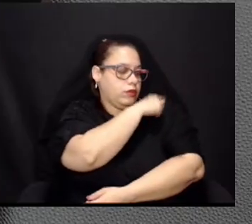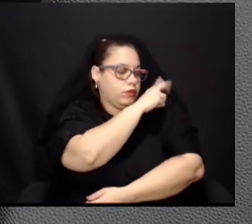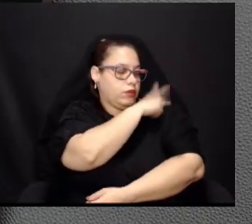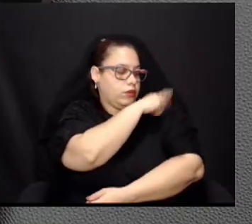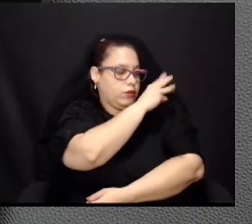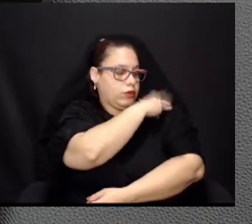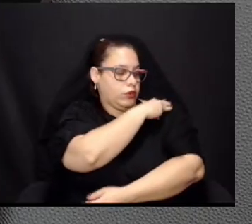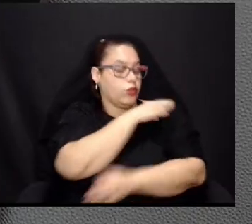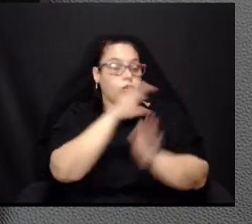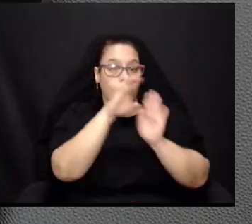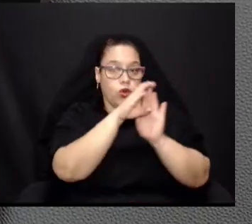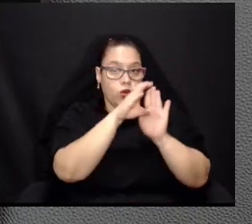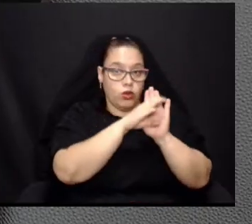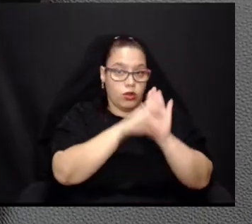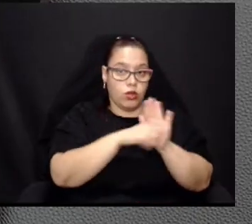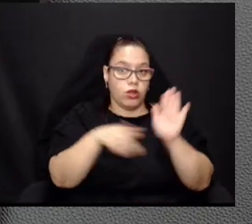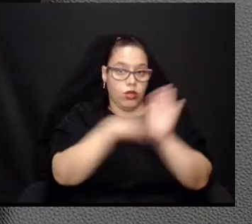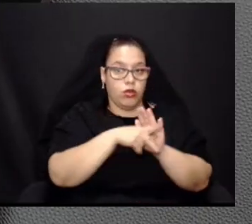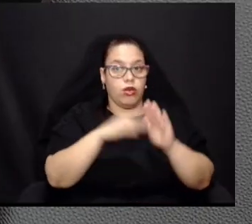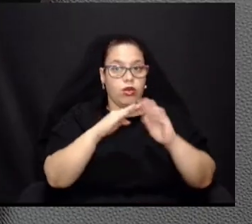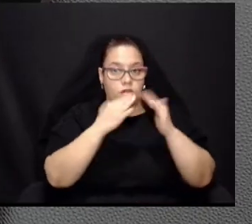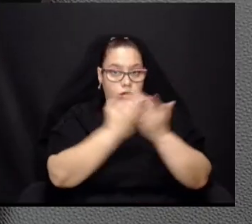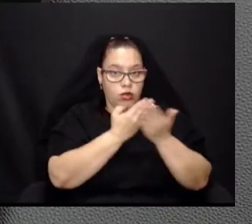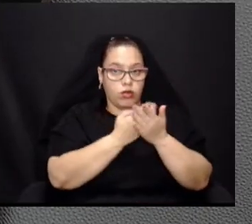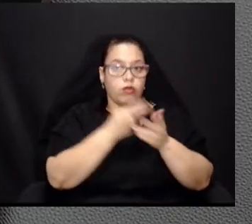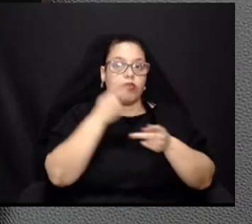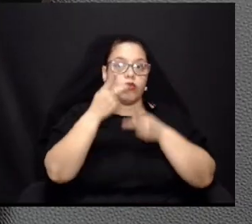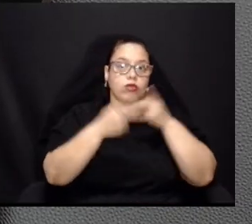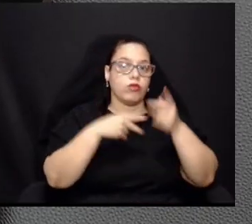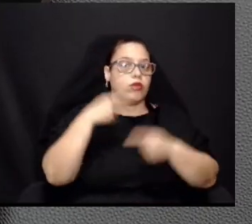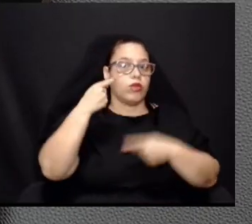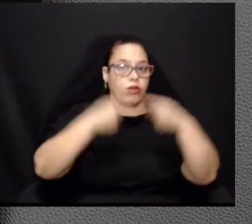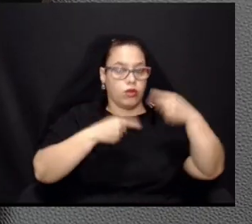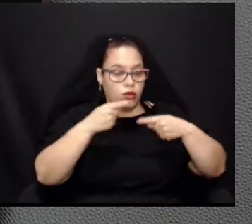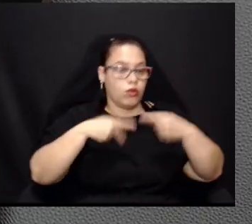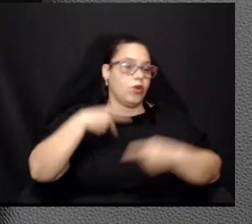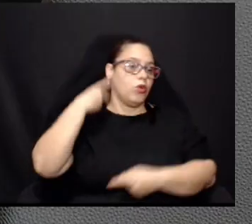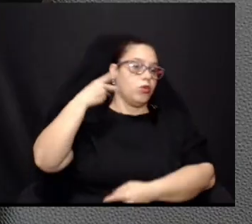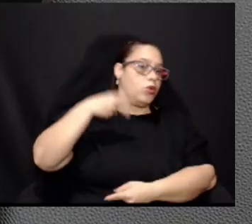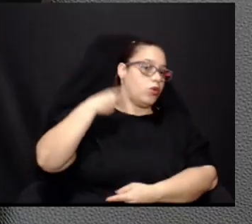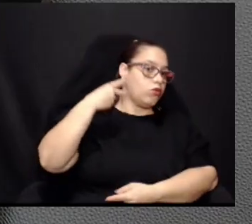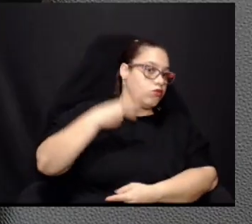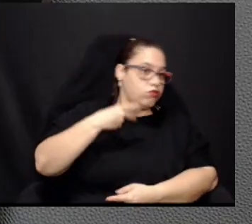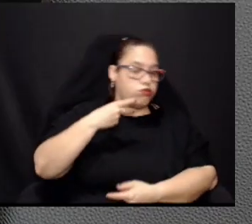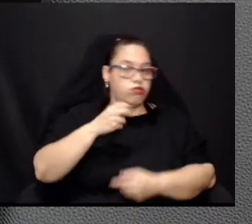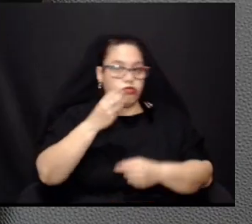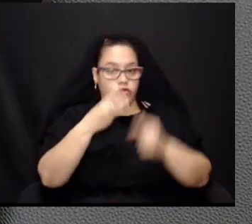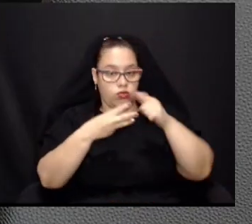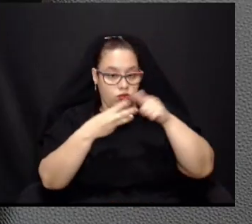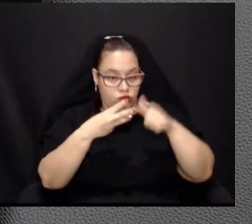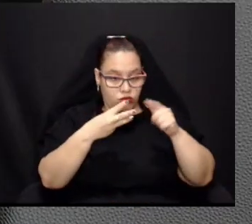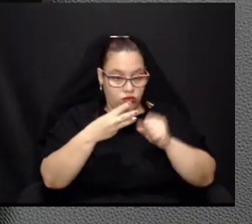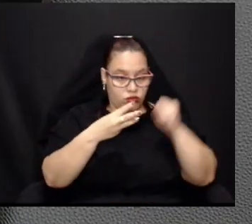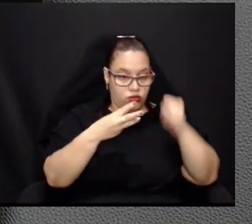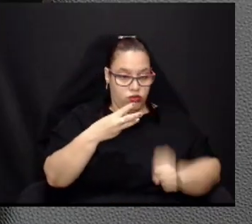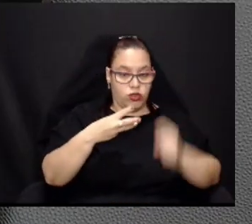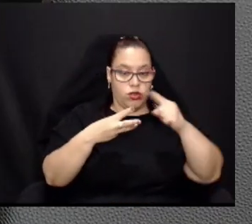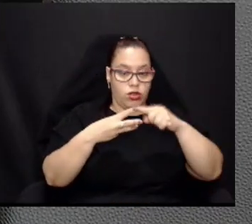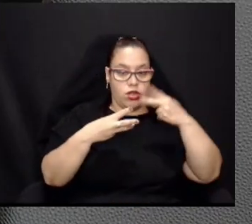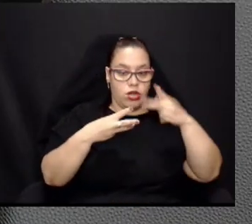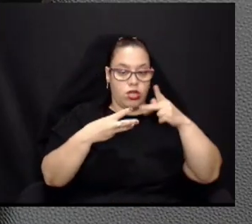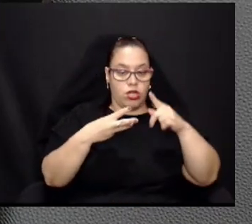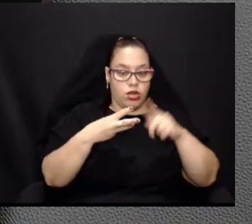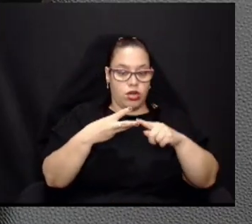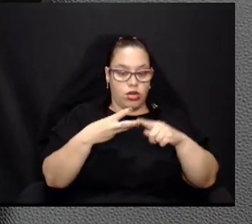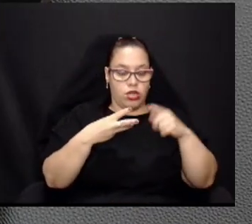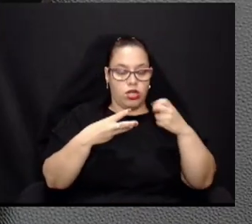na própria escola que começa a falar um pouco de política, né, de 3 poderes, e a gente gosta muito de